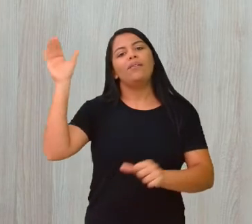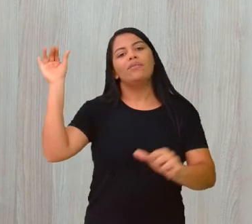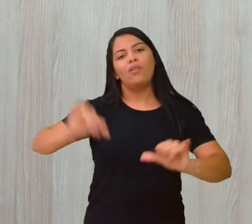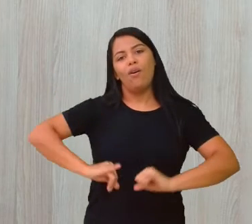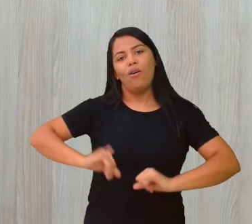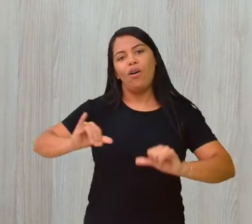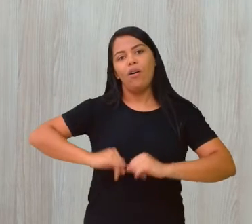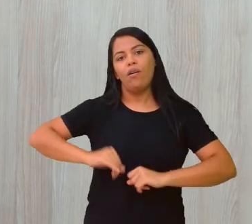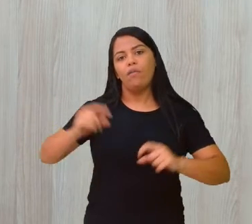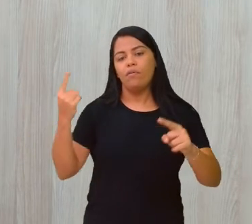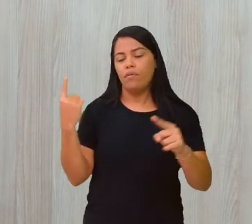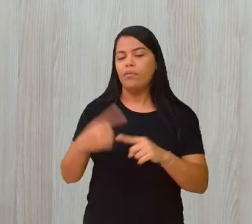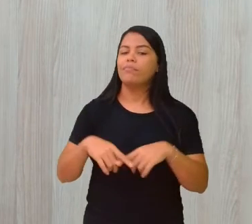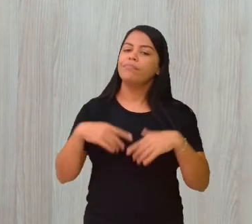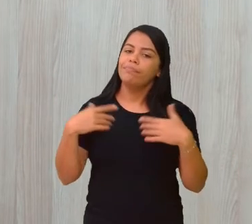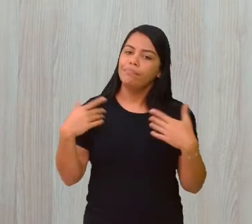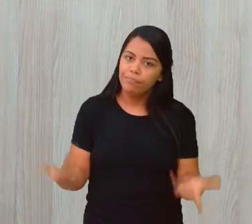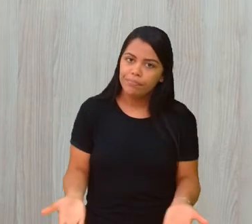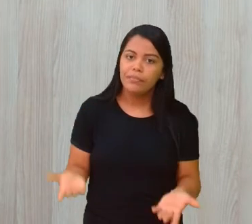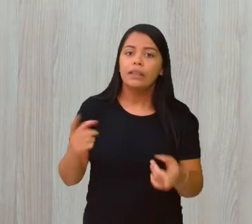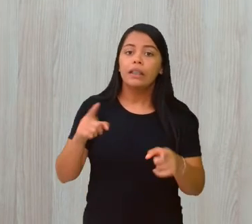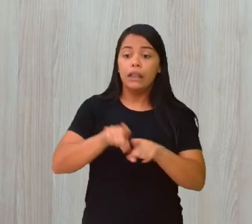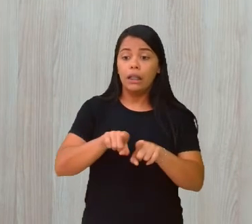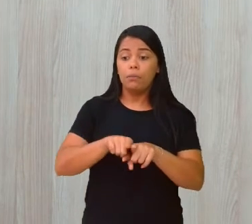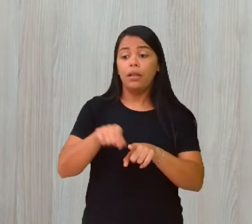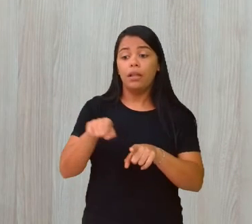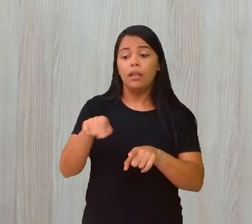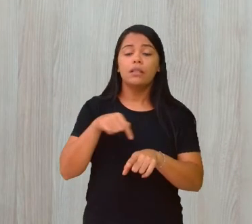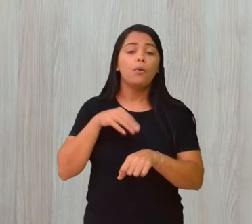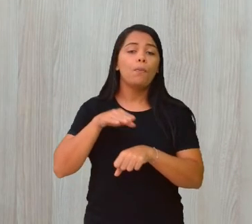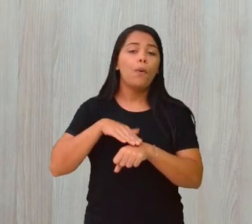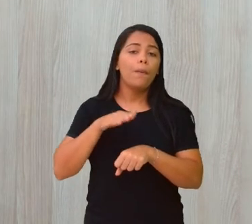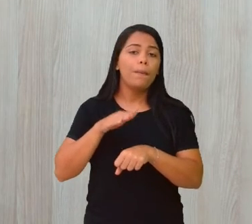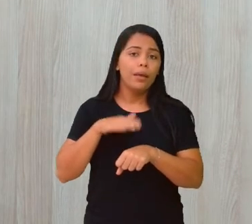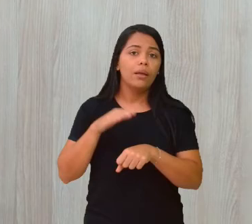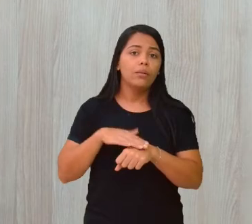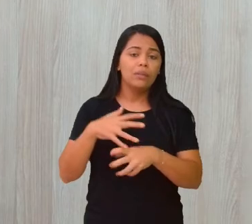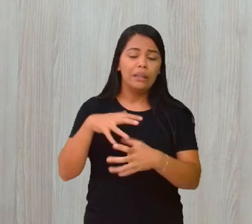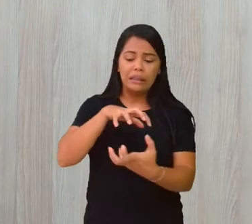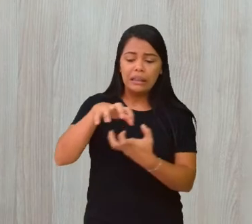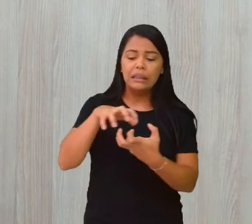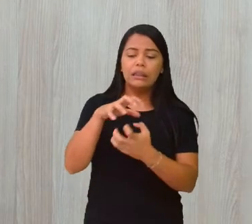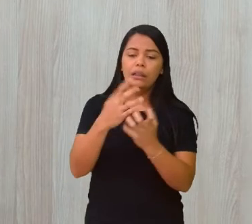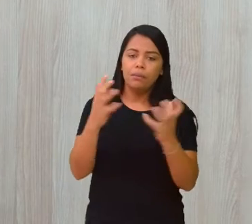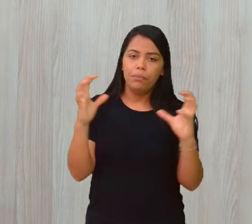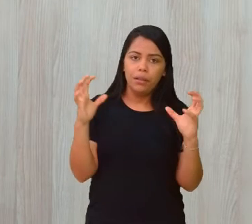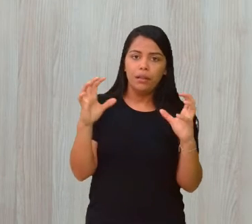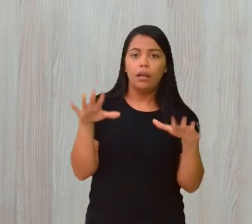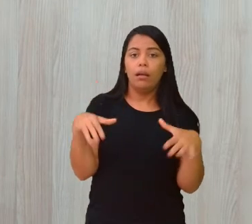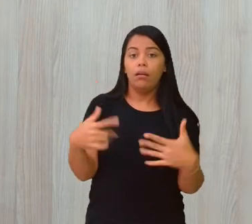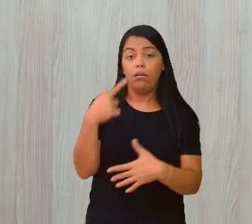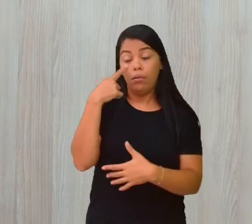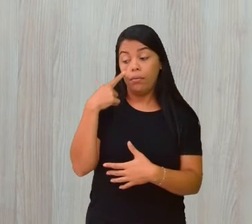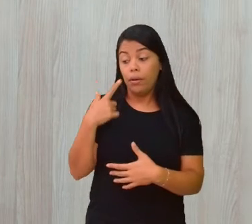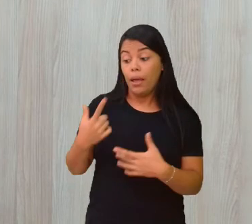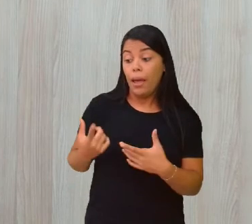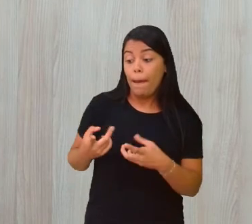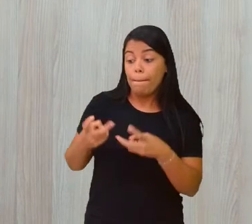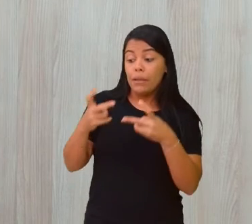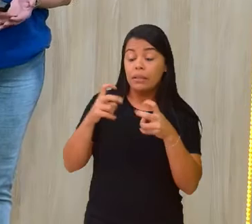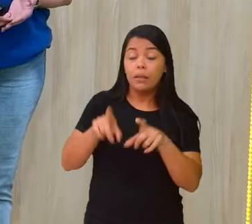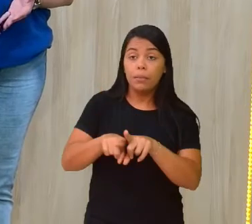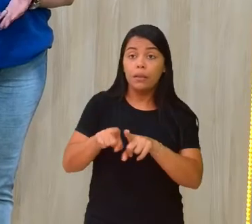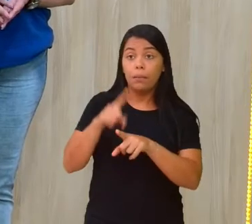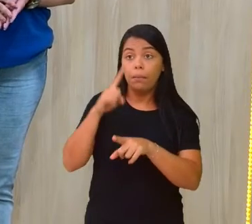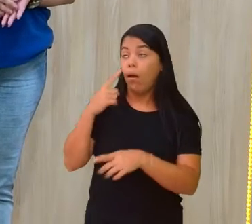vulneráveis a essas situações aí de crise ambiental que a gente vive, né? Uhum. E a gente pode observar aqui, né, professora Vanessa?